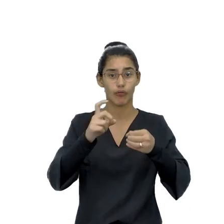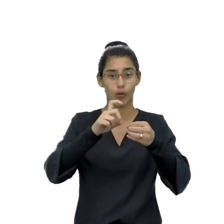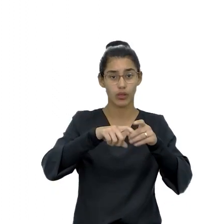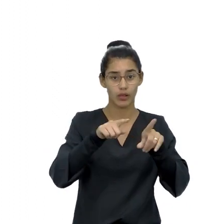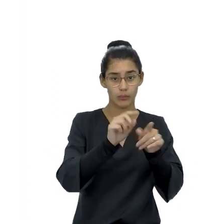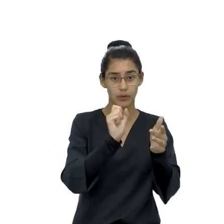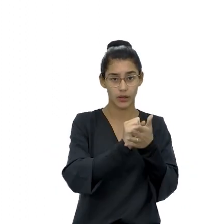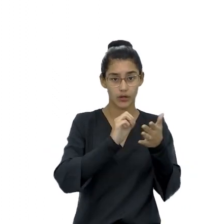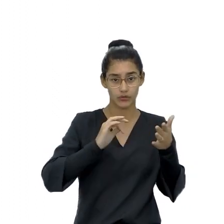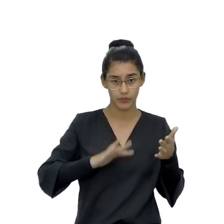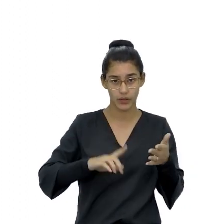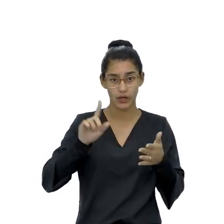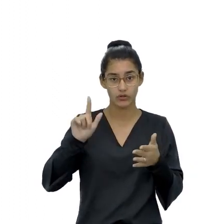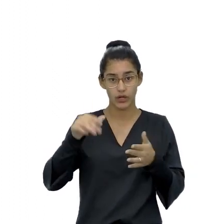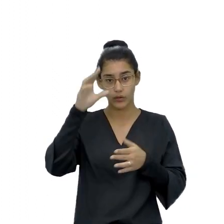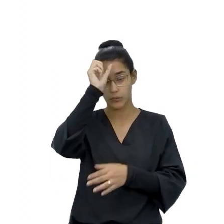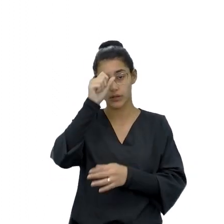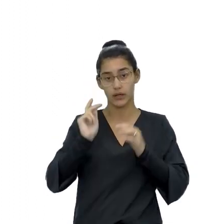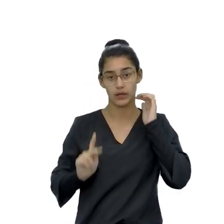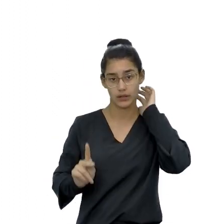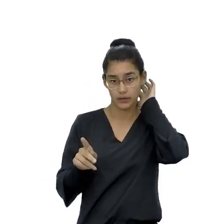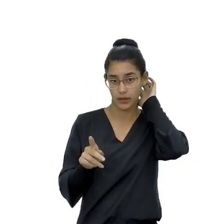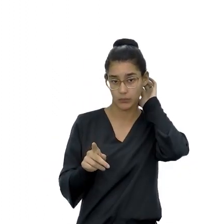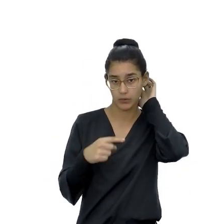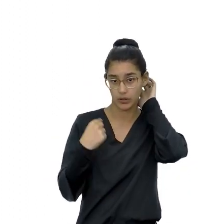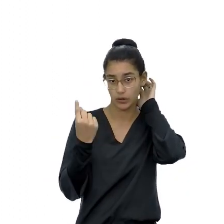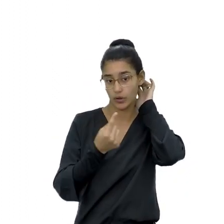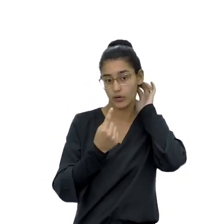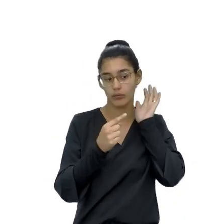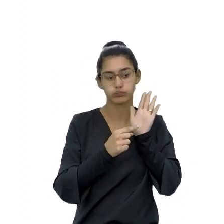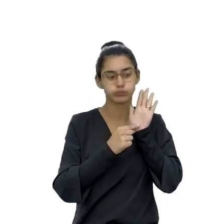retomarmos atividades que são do Aprender Sempre, nós vamos